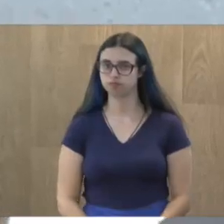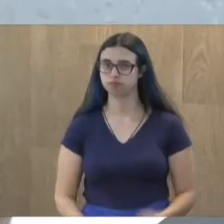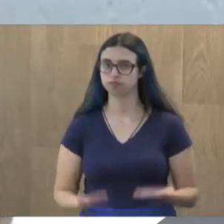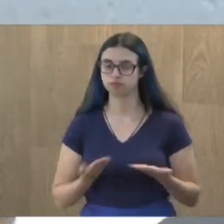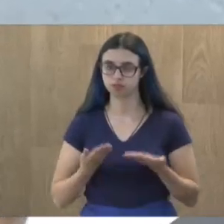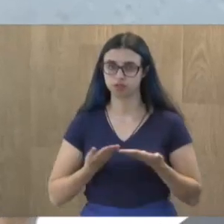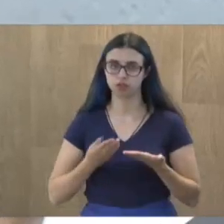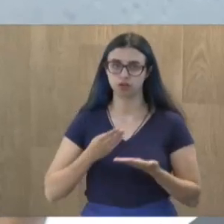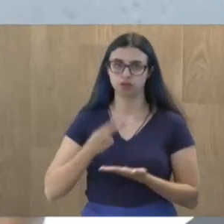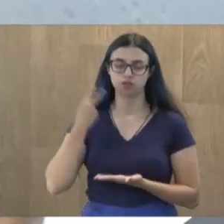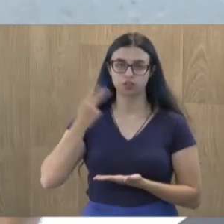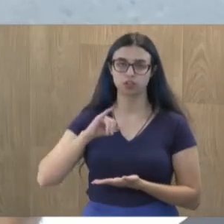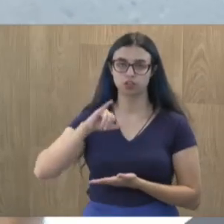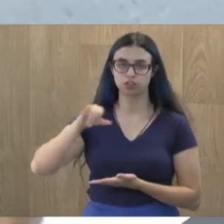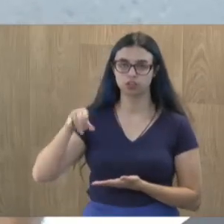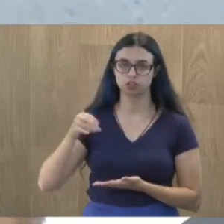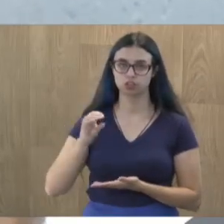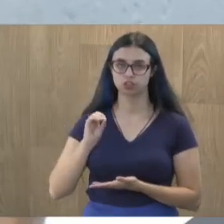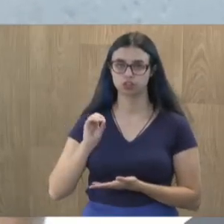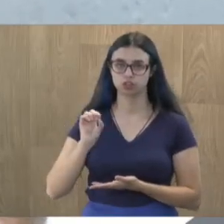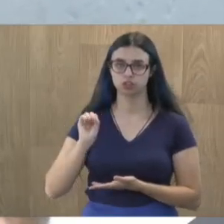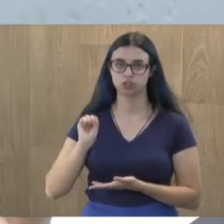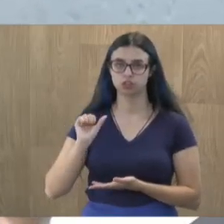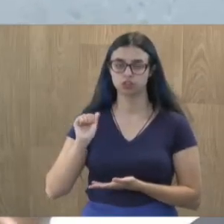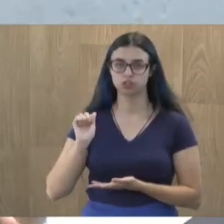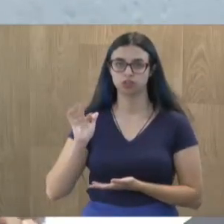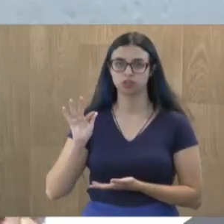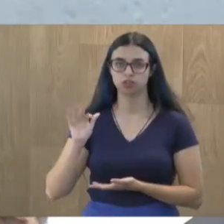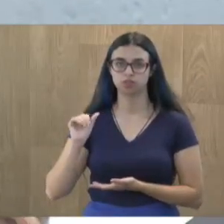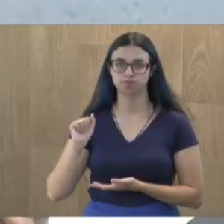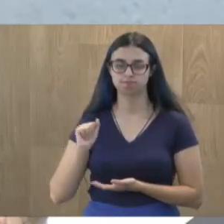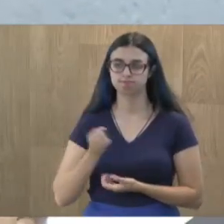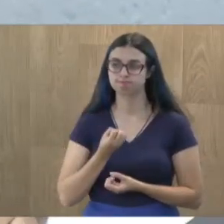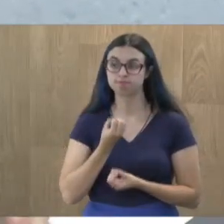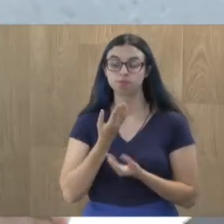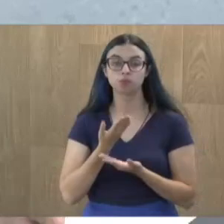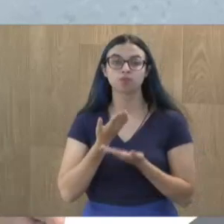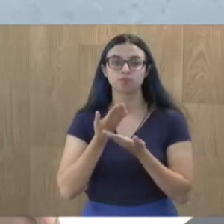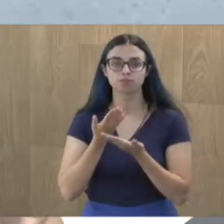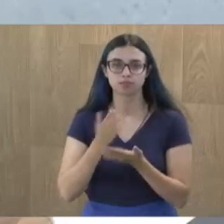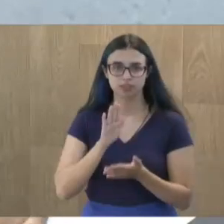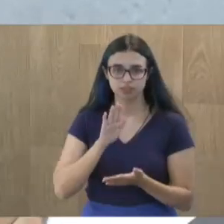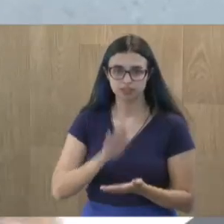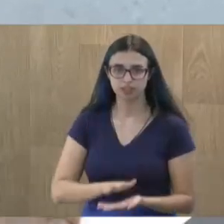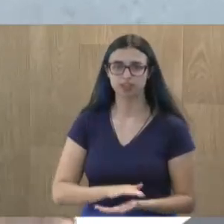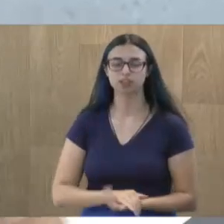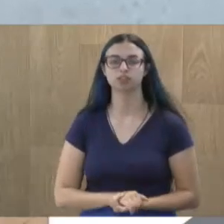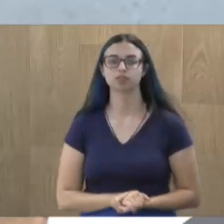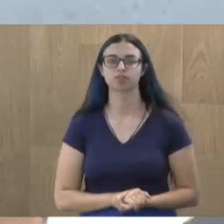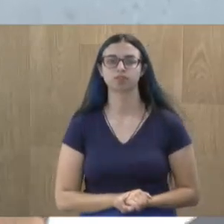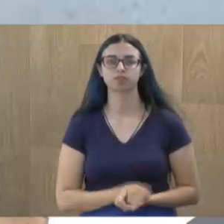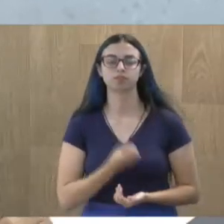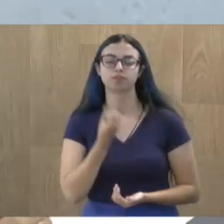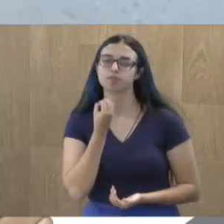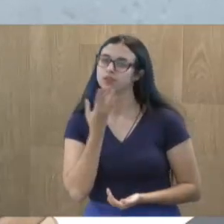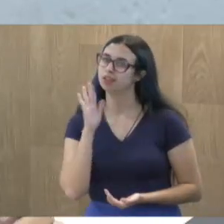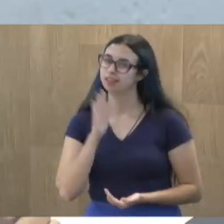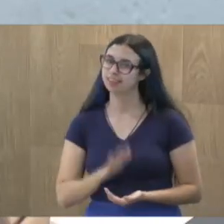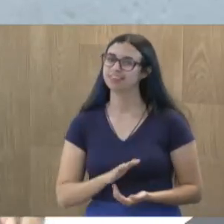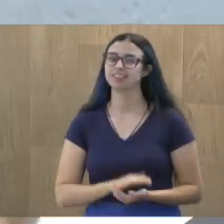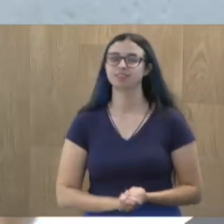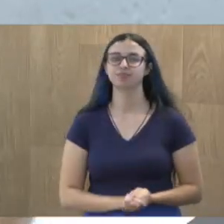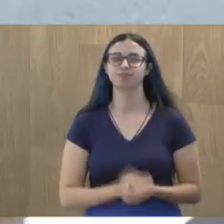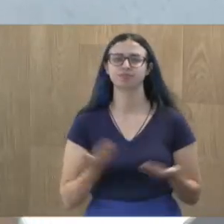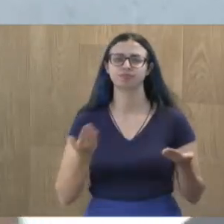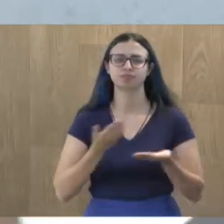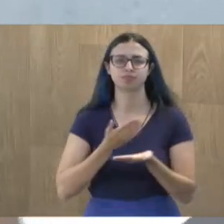Senhor presidente, vocês que nos assistem pela TV Câmara, pelas plataformas digitais, nosso melhor boa tarde.